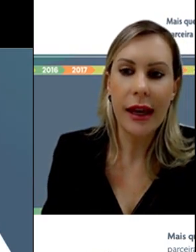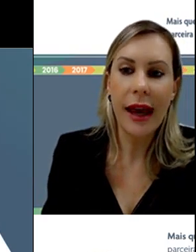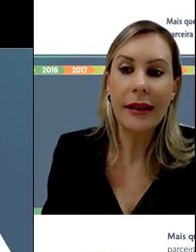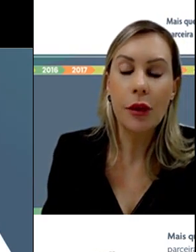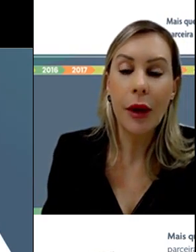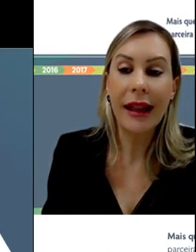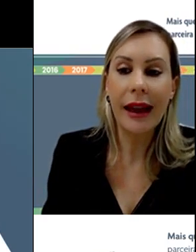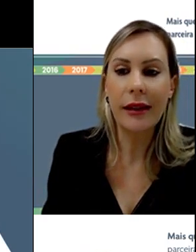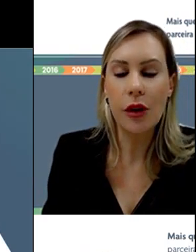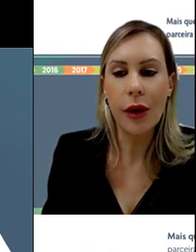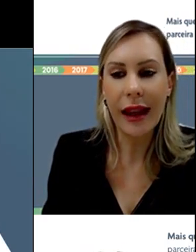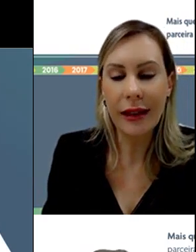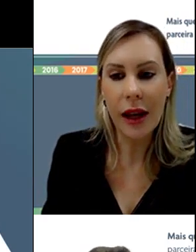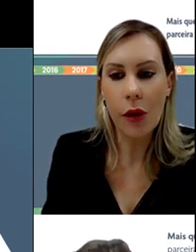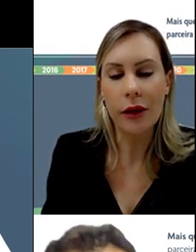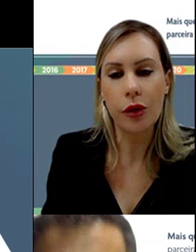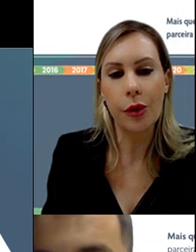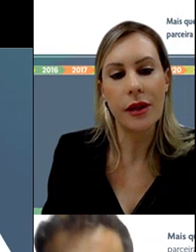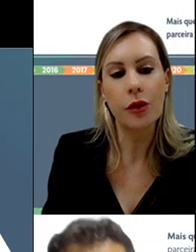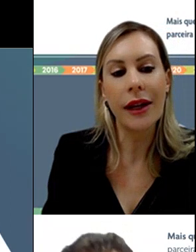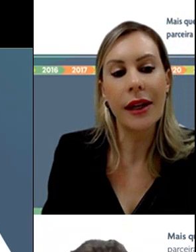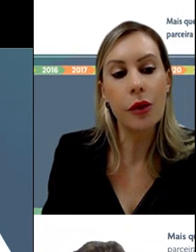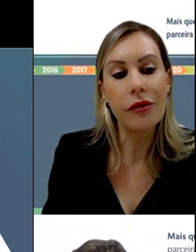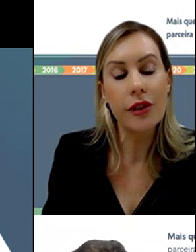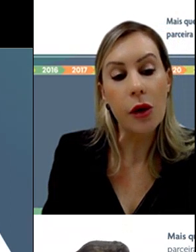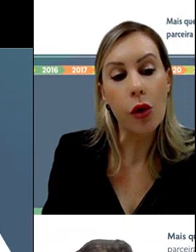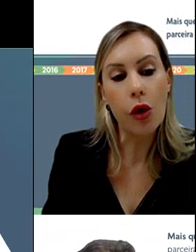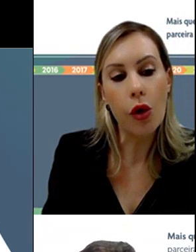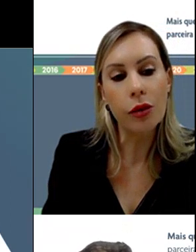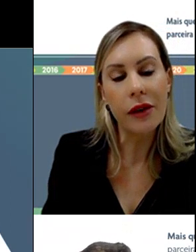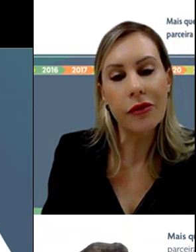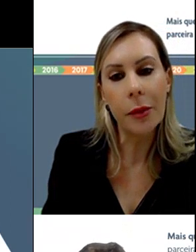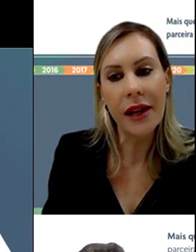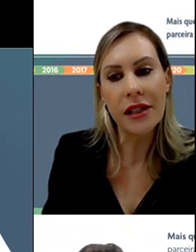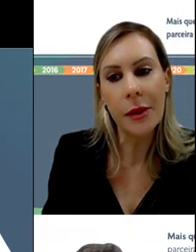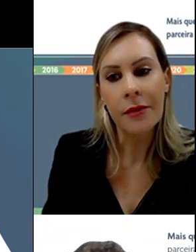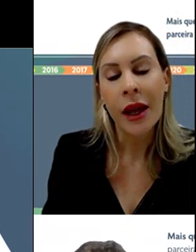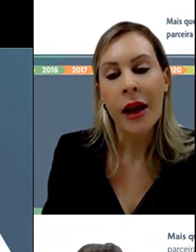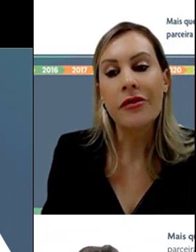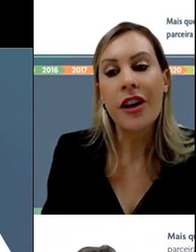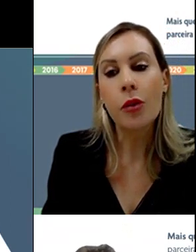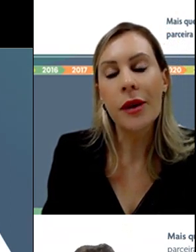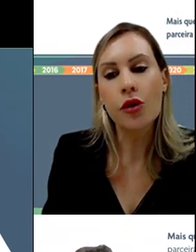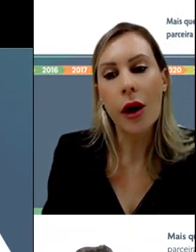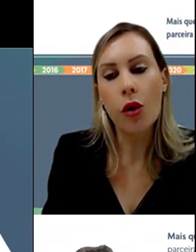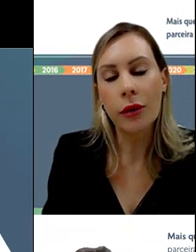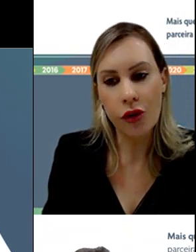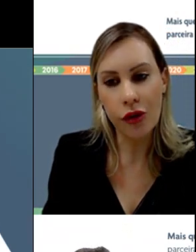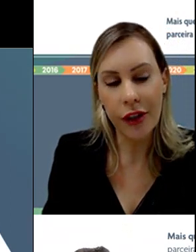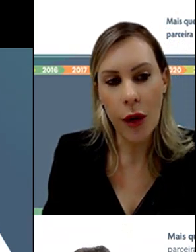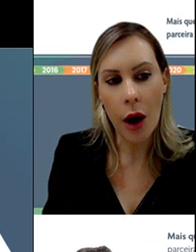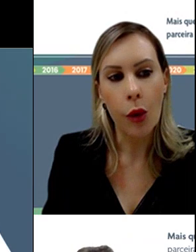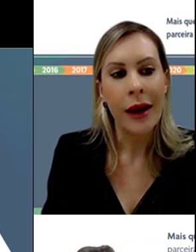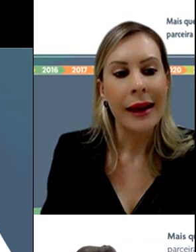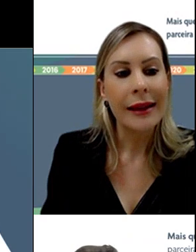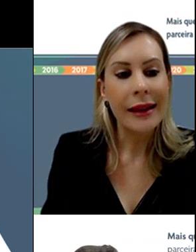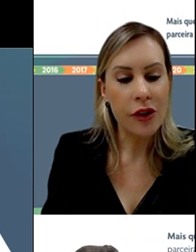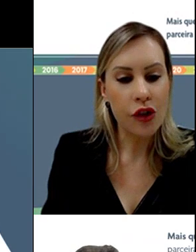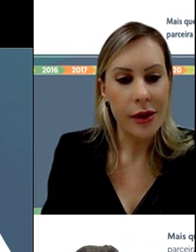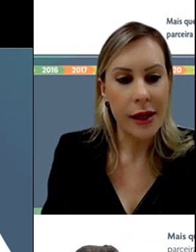descontos aqui, entre 80% e 84% daquilo que você colocou na FUNPRESP vão para a sua conta